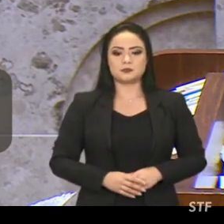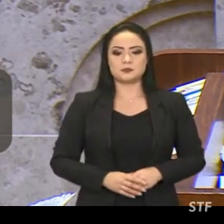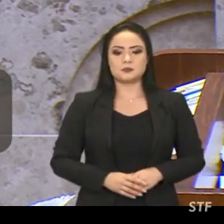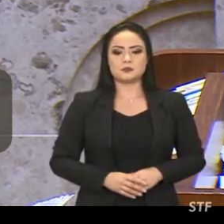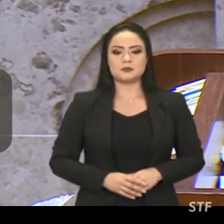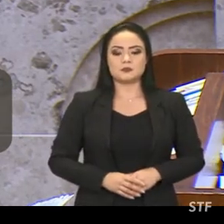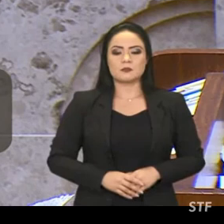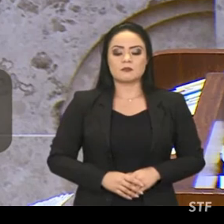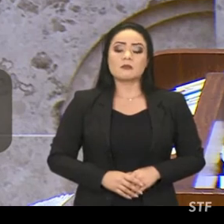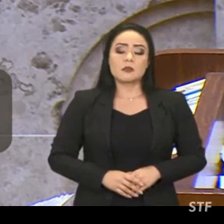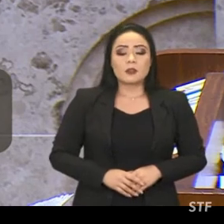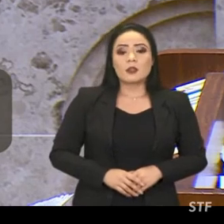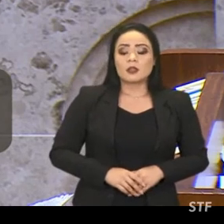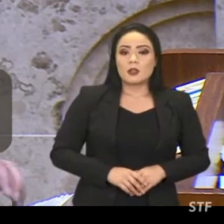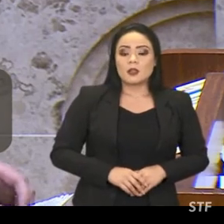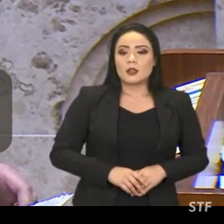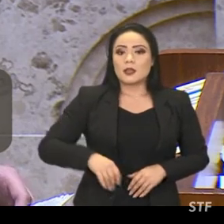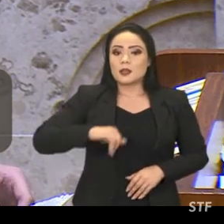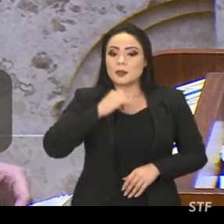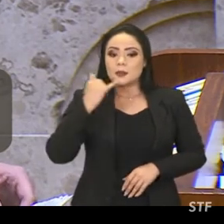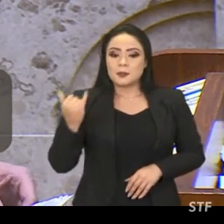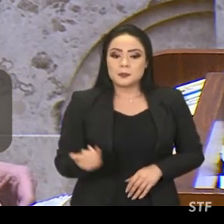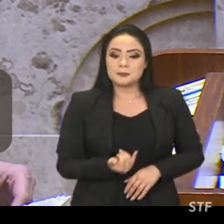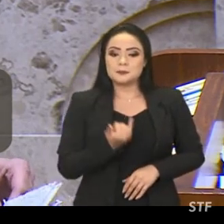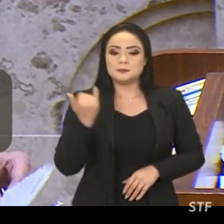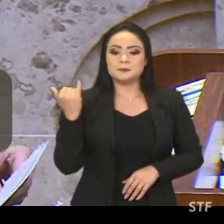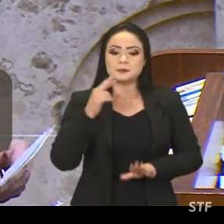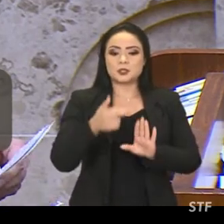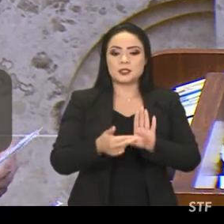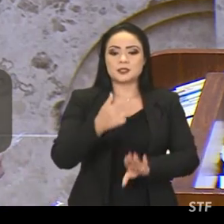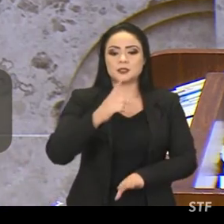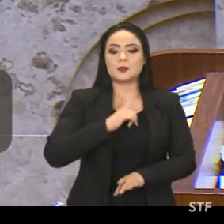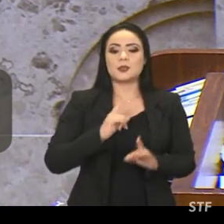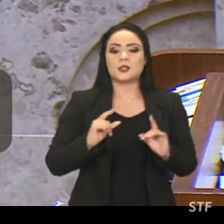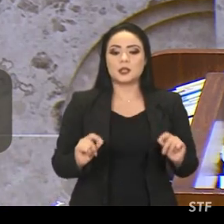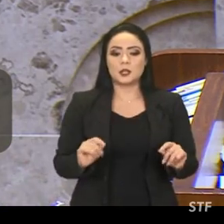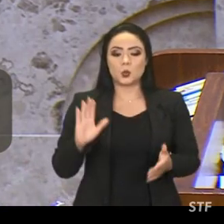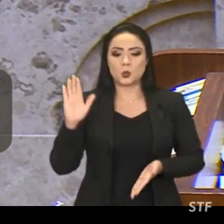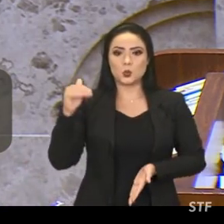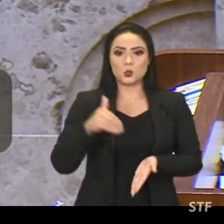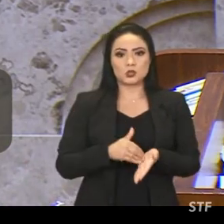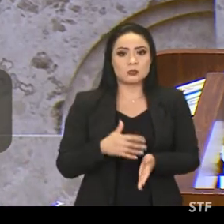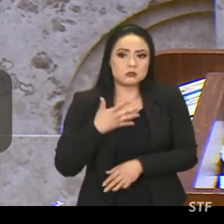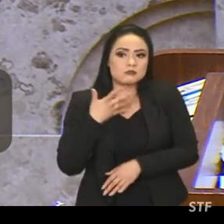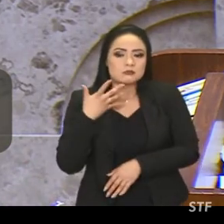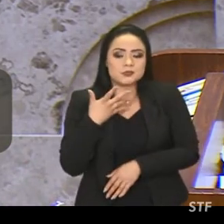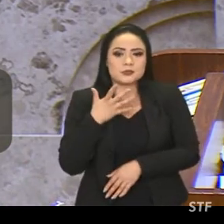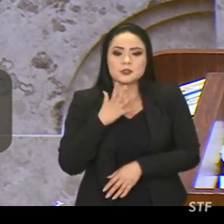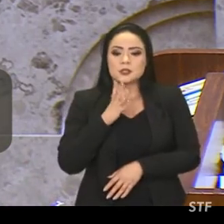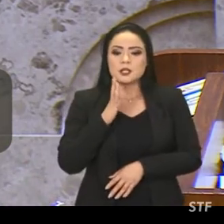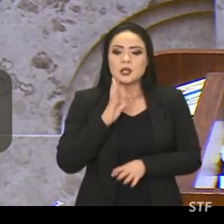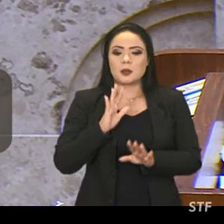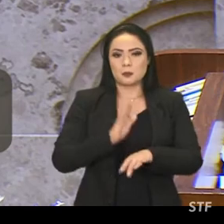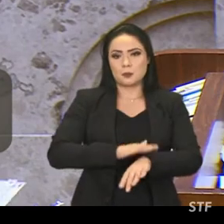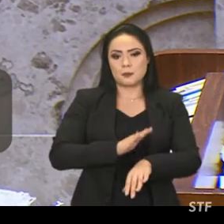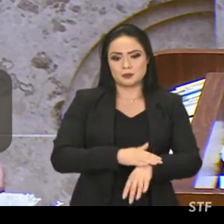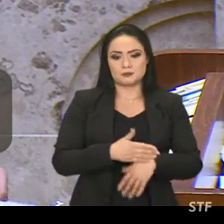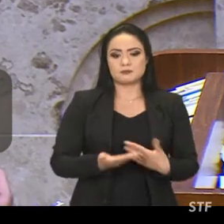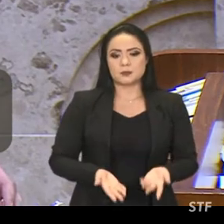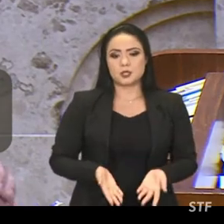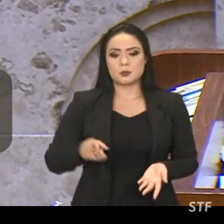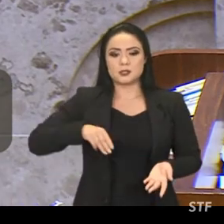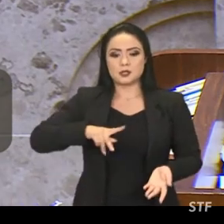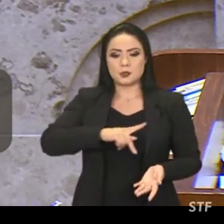parece oportuno que a Procuradoria possa ter a sua última palavra nesse momento. O Ministério Público,